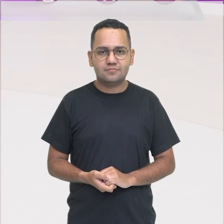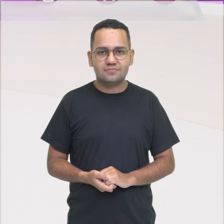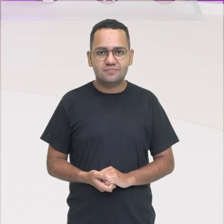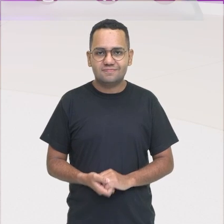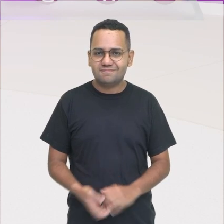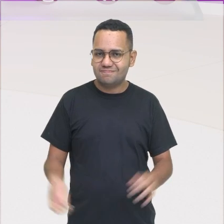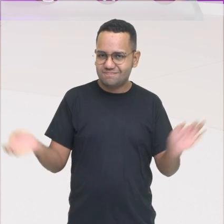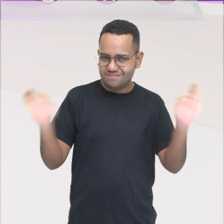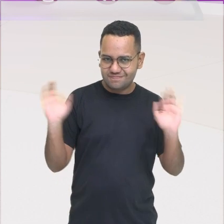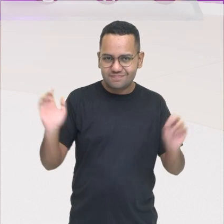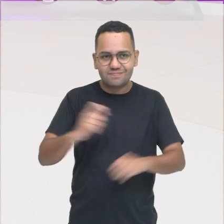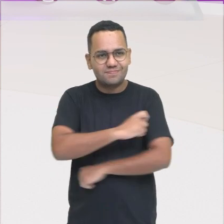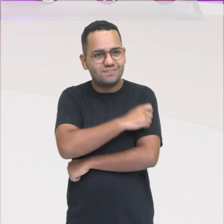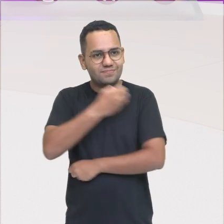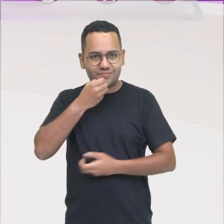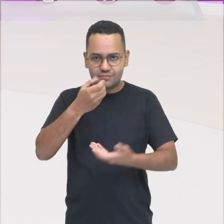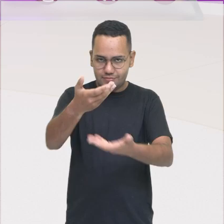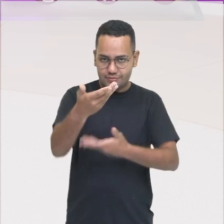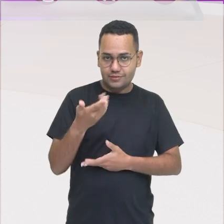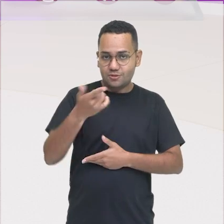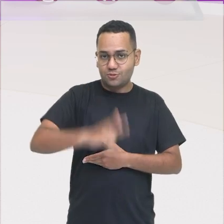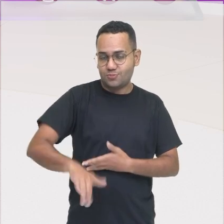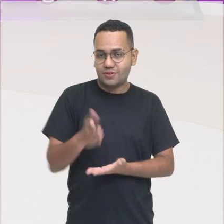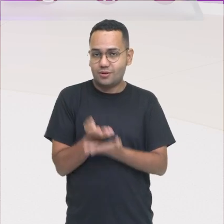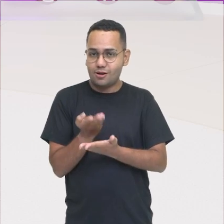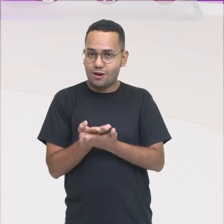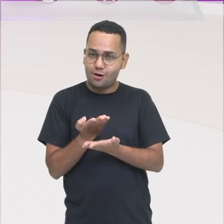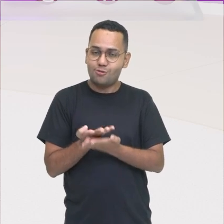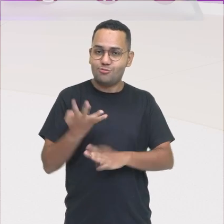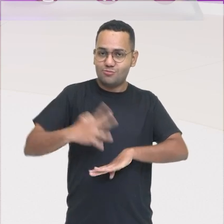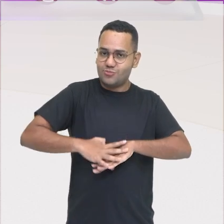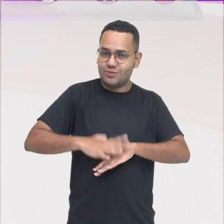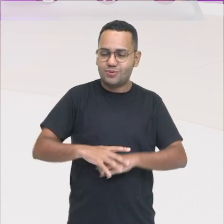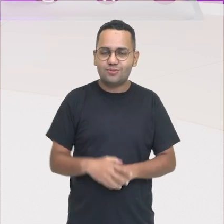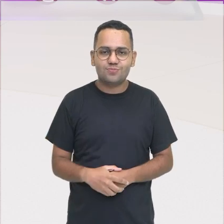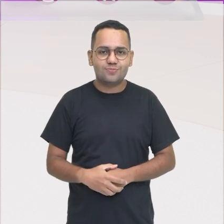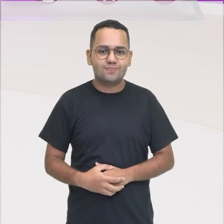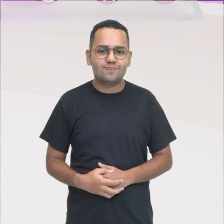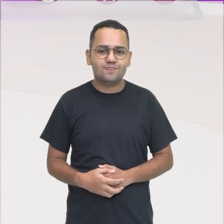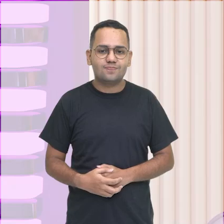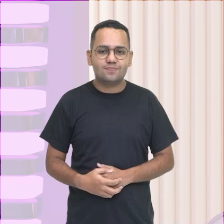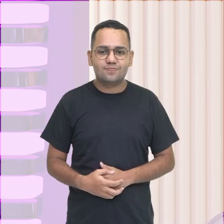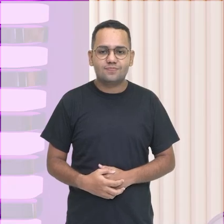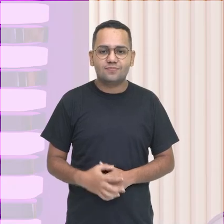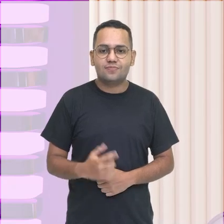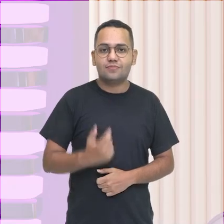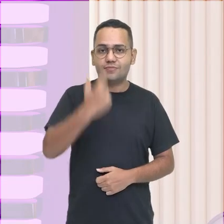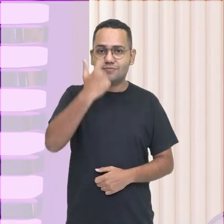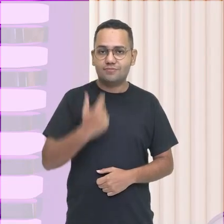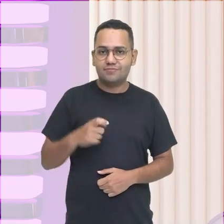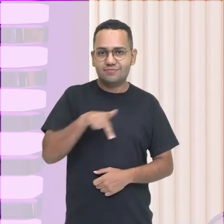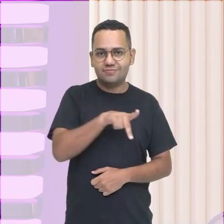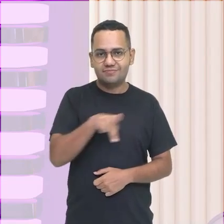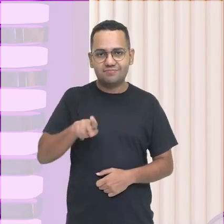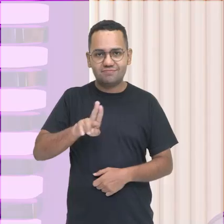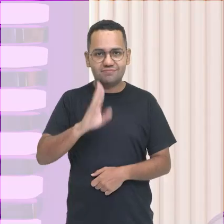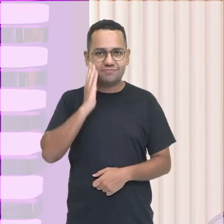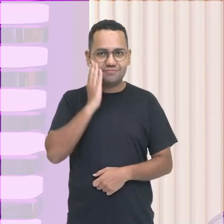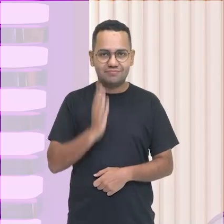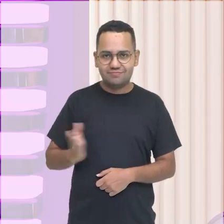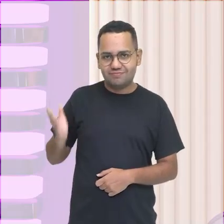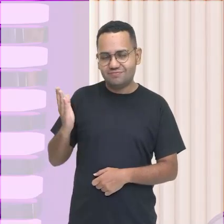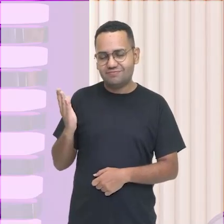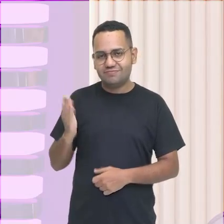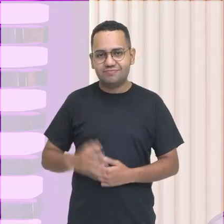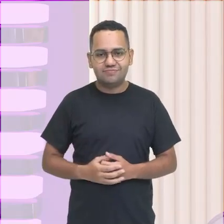Olá sejam bem-vindos a mais uma aula aqui do componente matemática eu sou o professor ril e eu